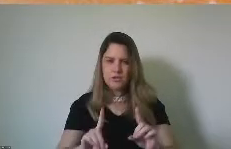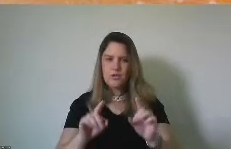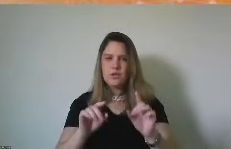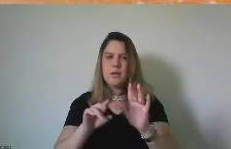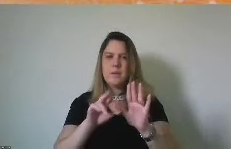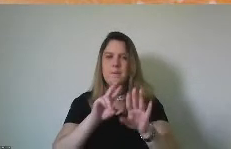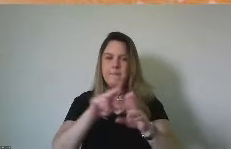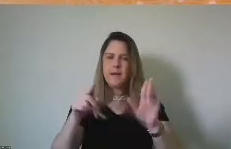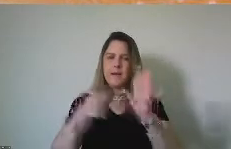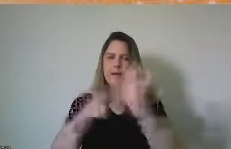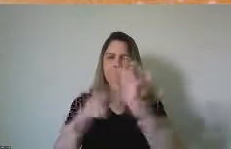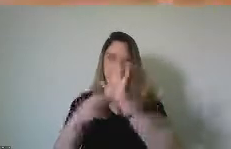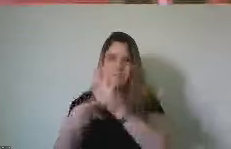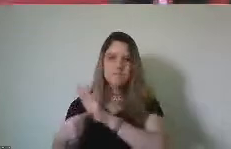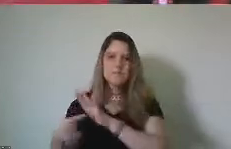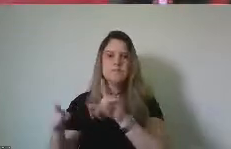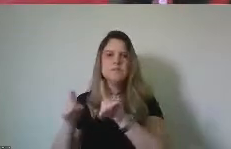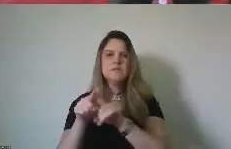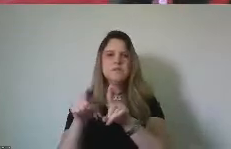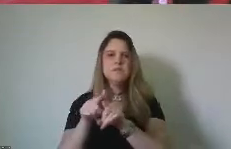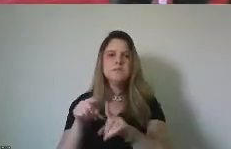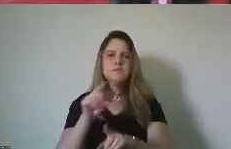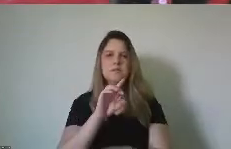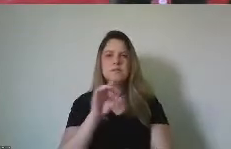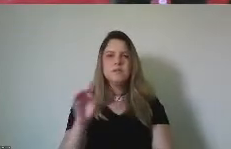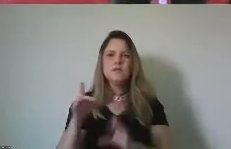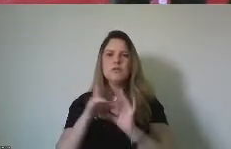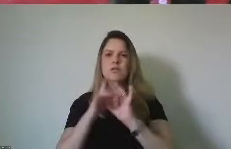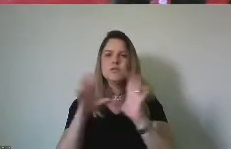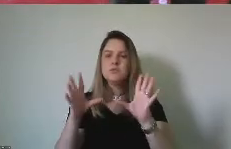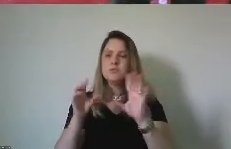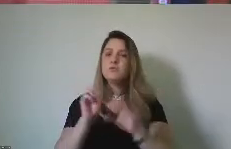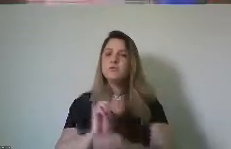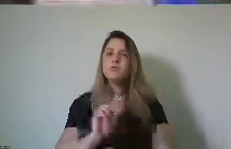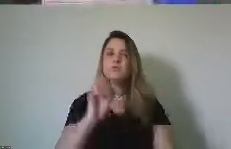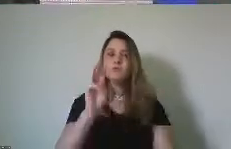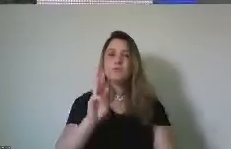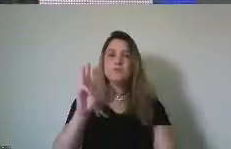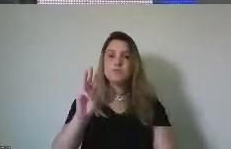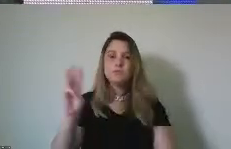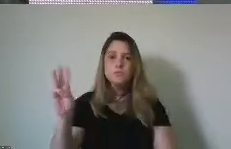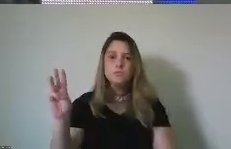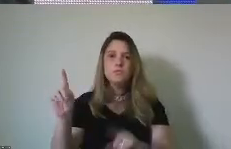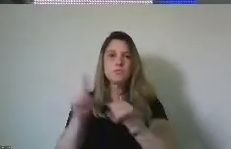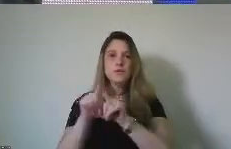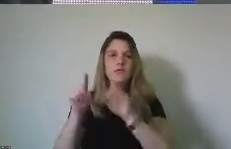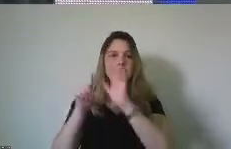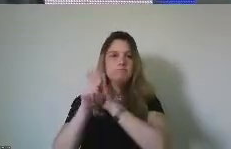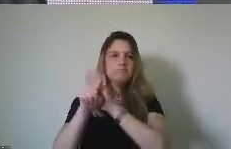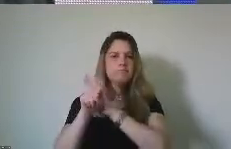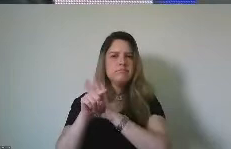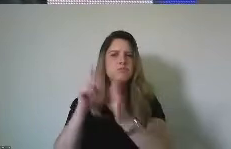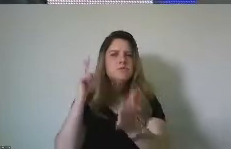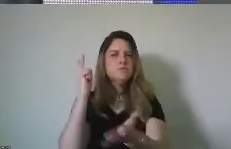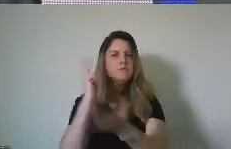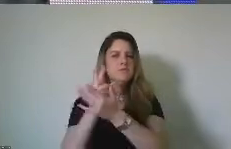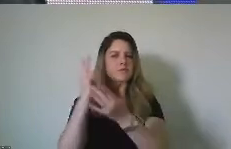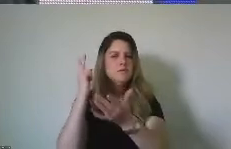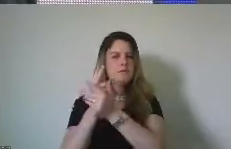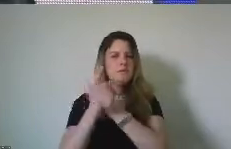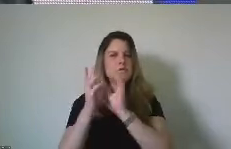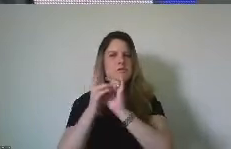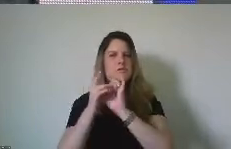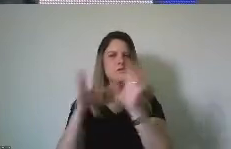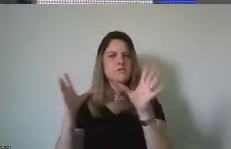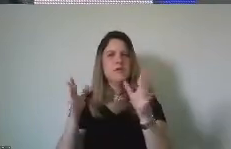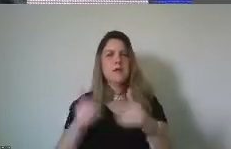deles também e dizer que a apresentação está disponível no nosso site e que a equipe de relações com investidores está sempre disponível para atendê-los da melhor